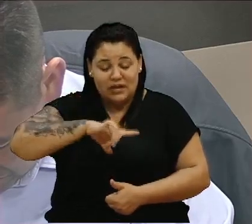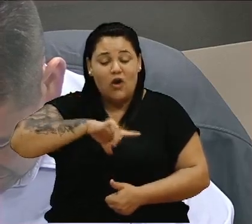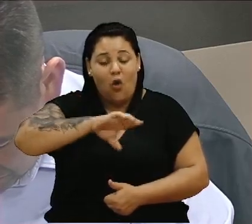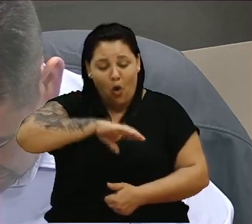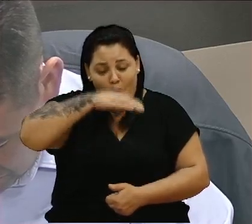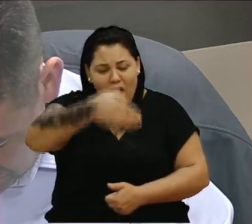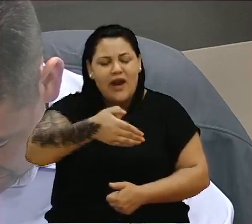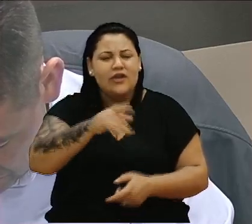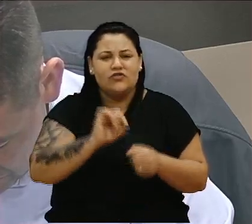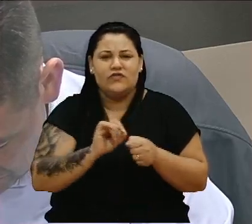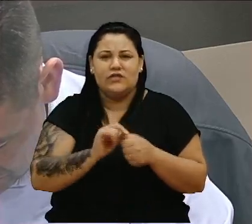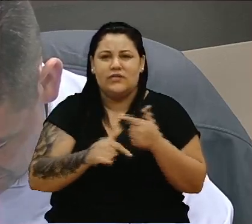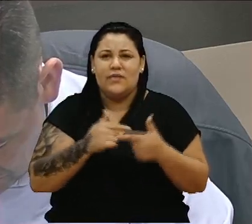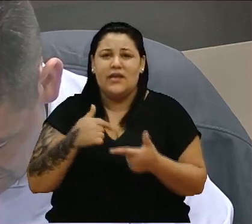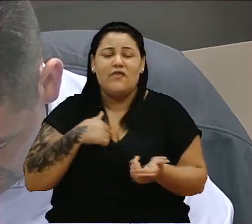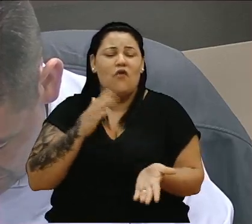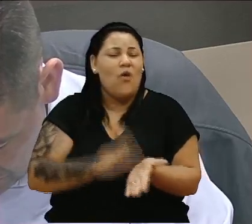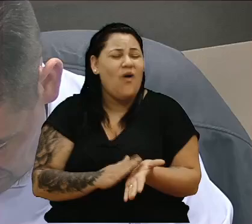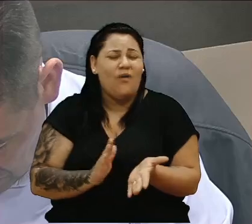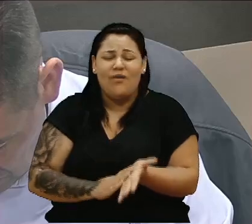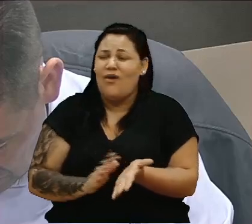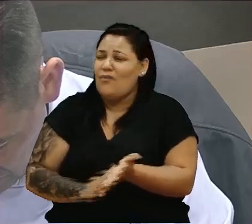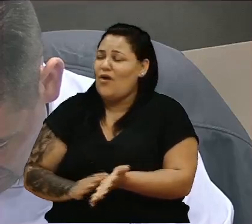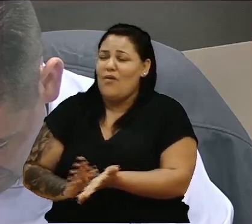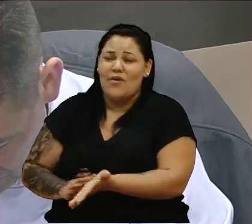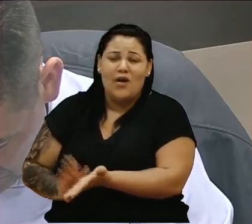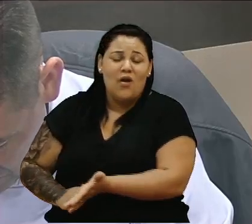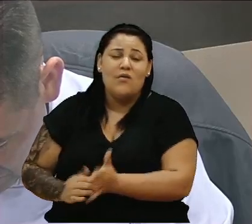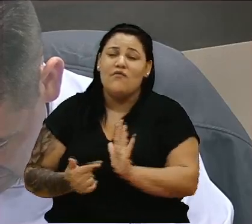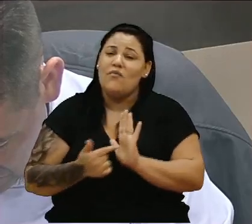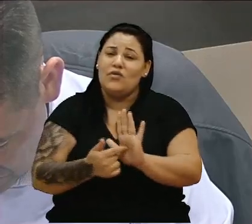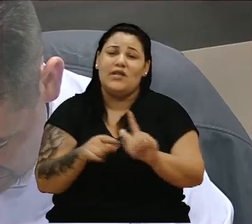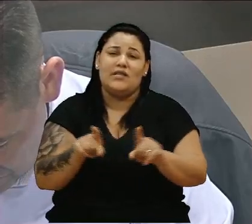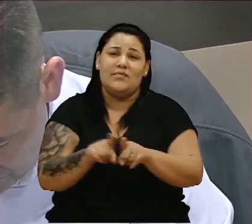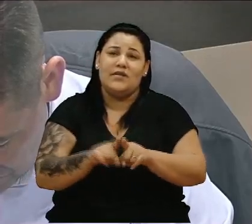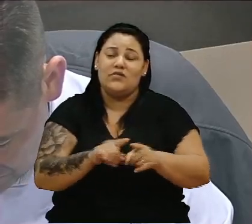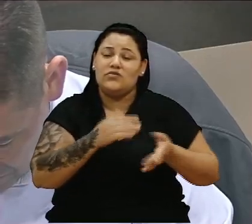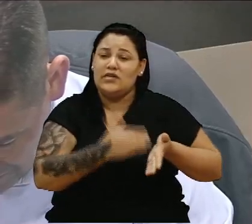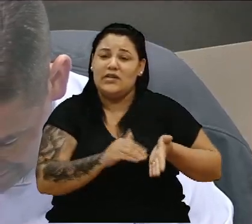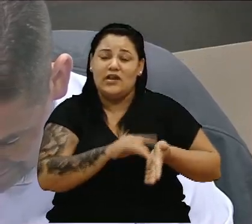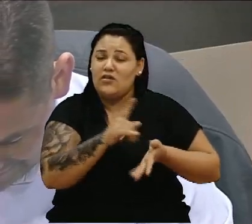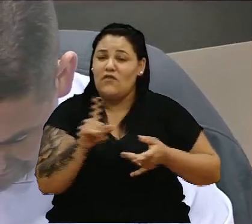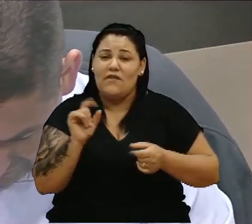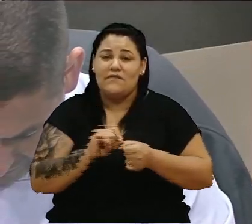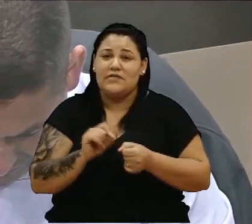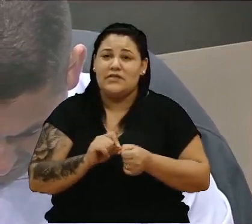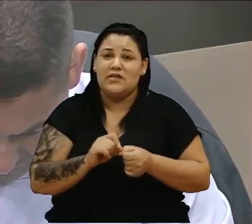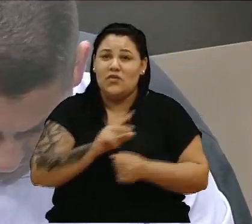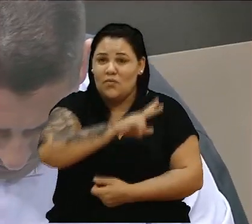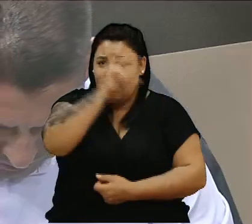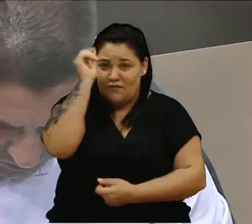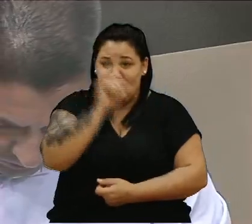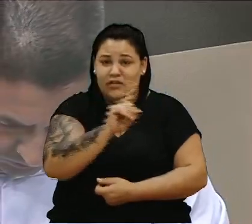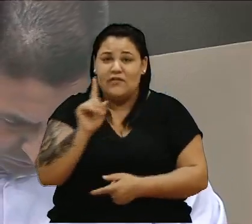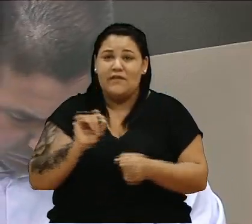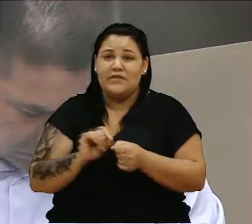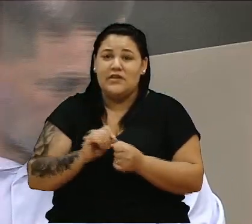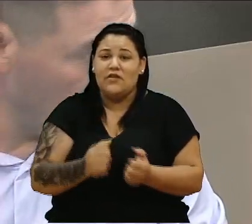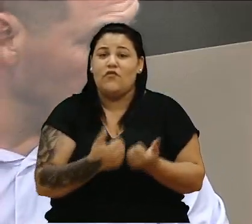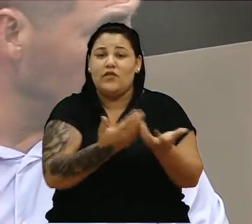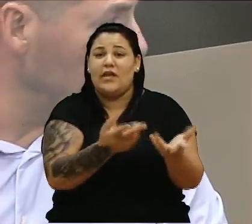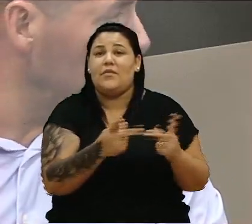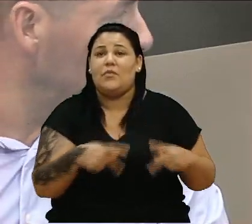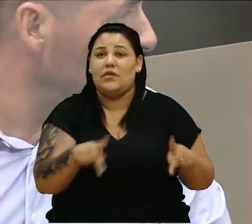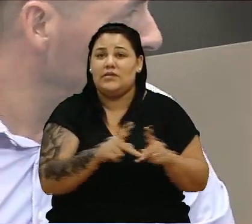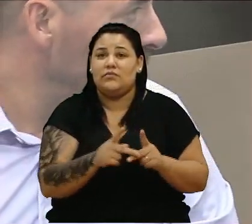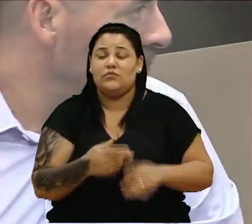e a partir de agora eu vou estar cobrando cada vez mais e estar expondo que o secretário não vai fazer, ou que o prefeito não vai fazer, isso eu vou levar para a população, ó. Tá